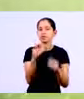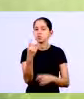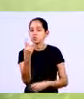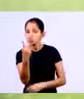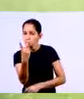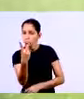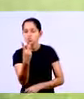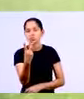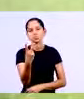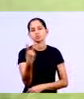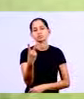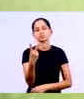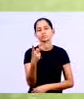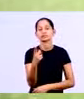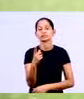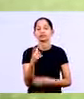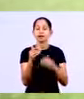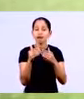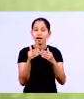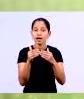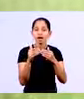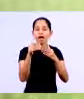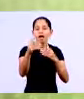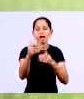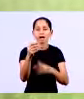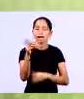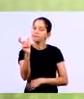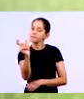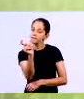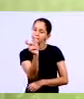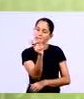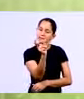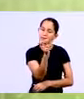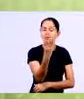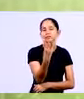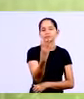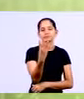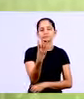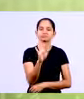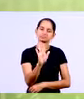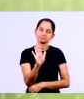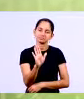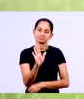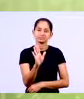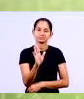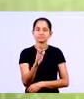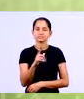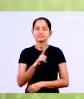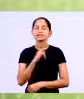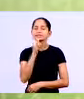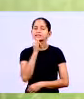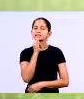Por exemplo, a partir de é uma locução. Então, por exemplo,